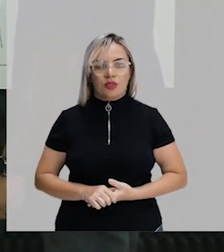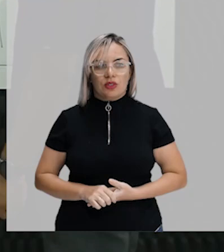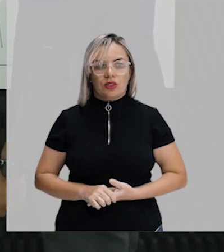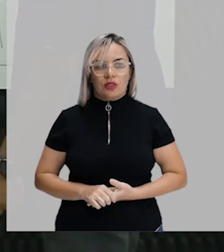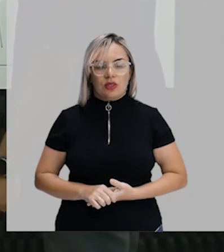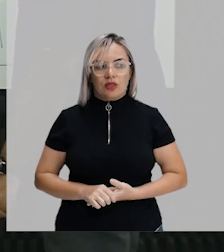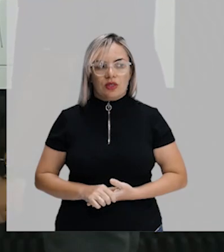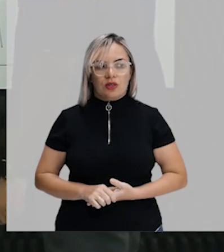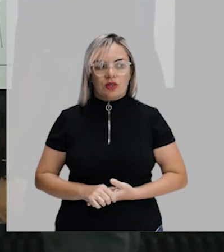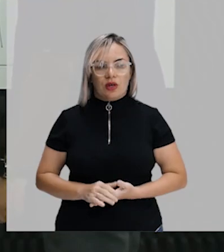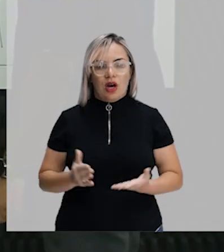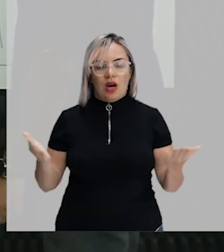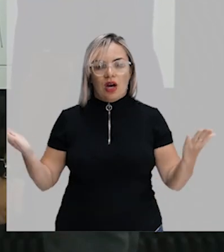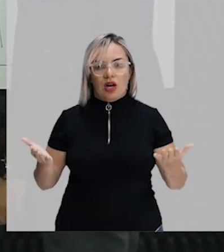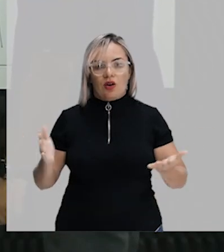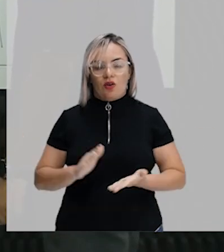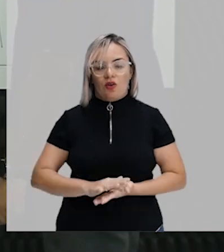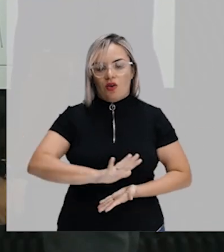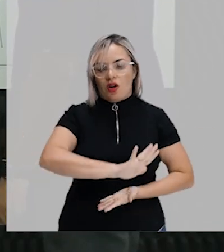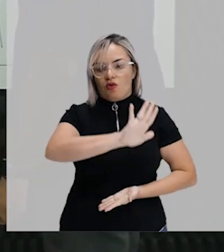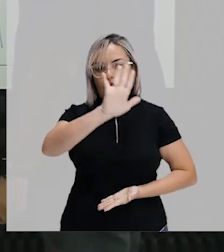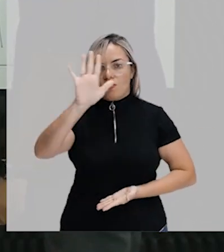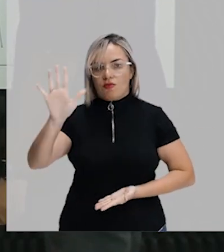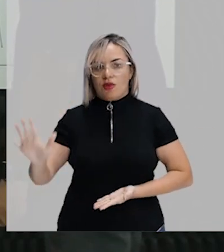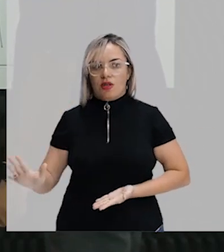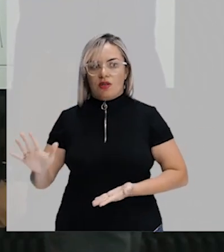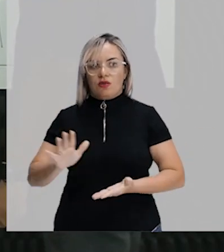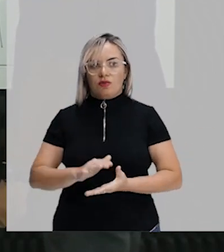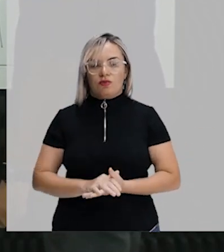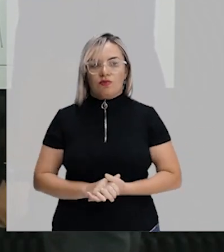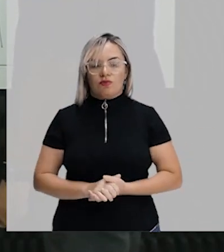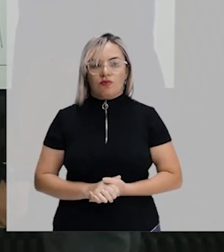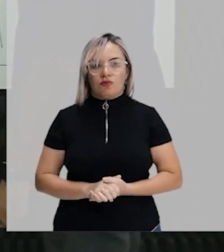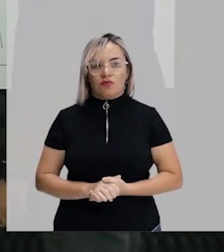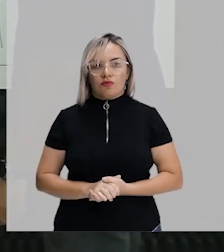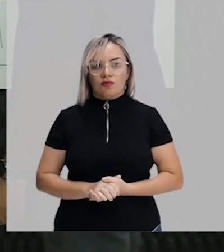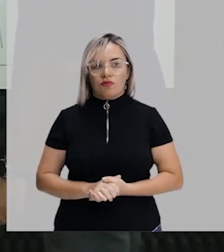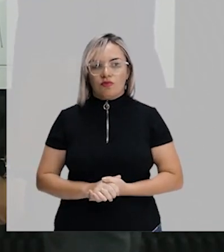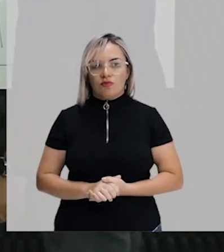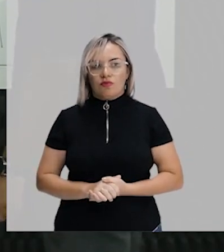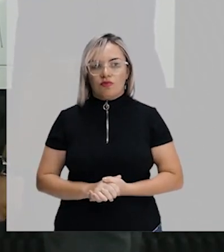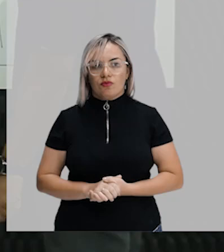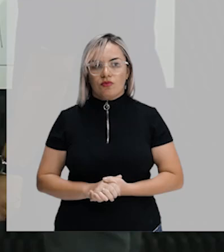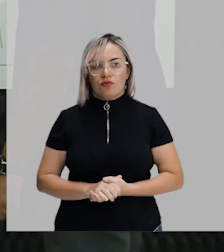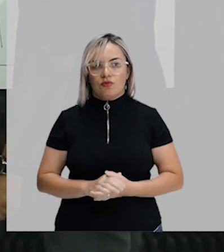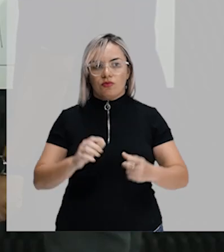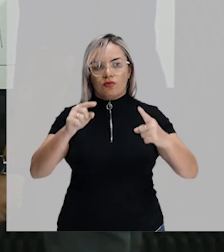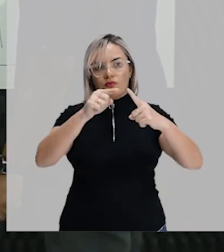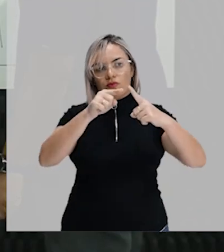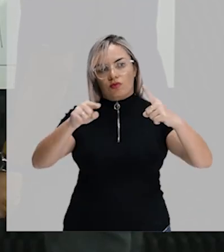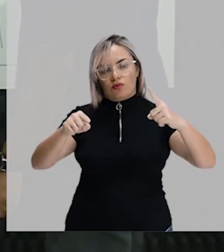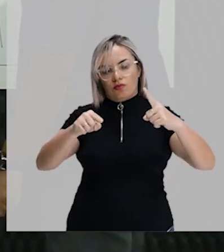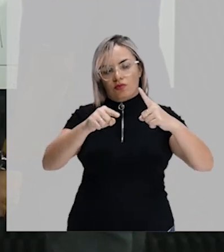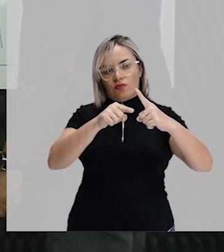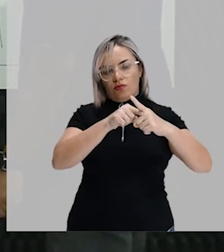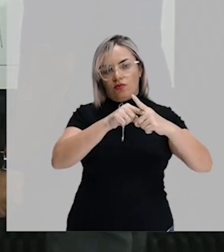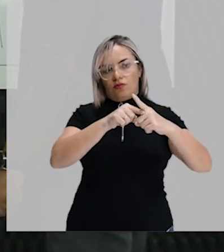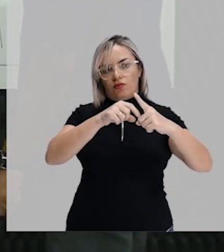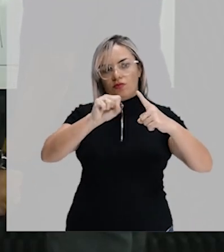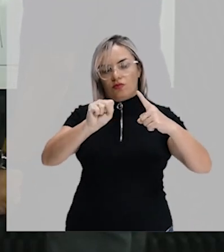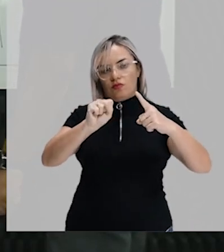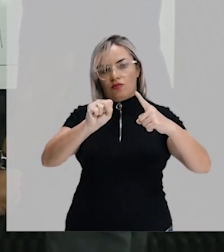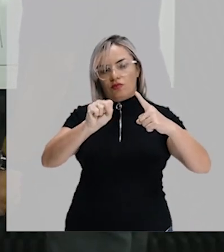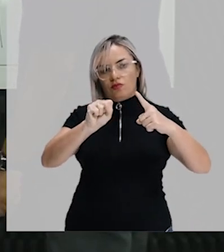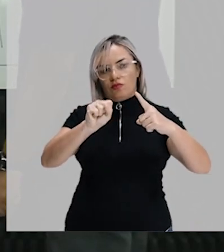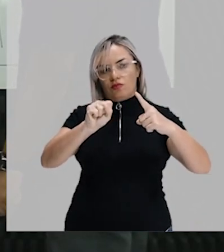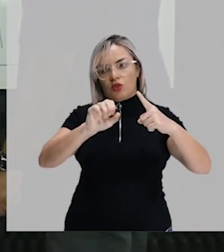certo? Quanto ao espaço, ó, nós vimos o seguinte, ó, vou chamar logo de ΔS. Ó. ΔS é